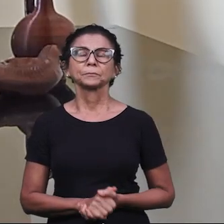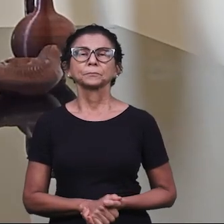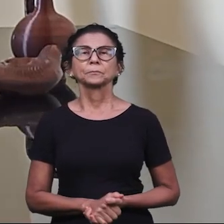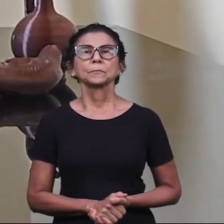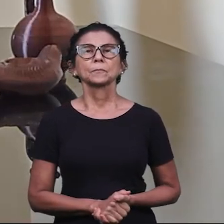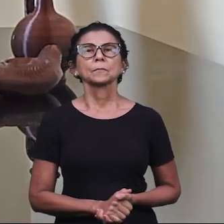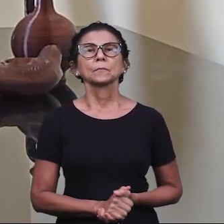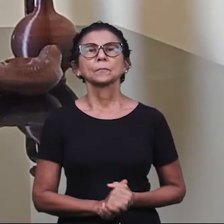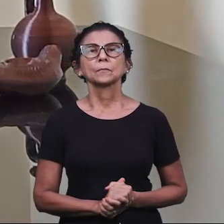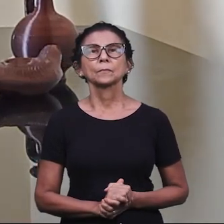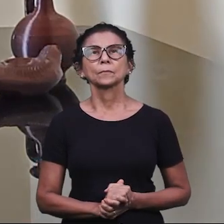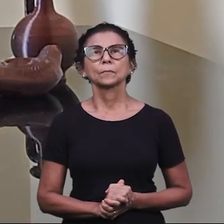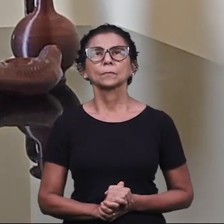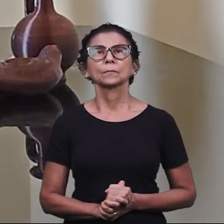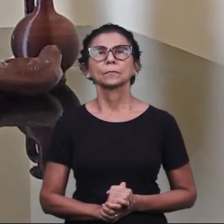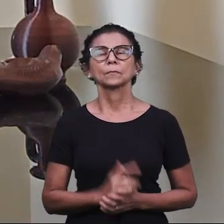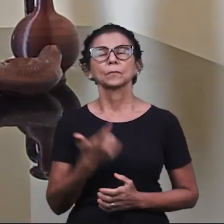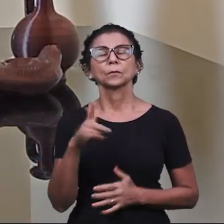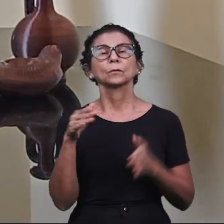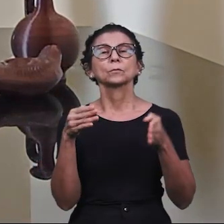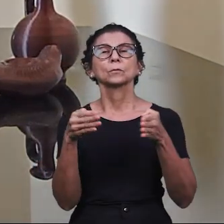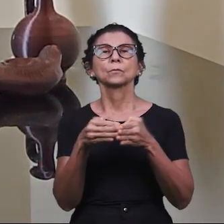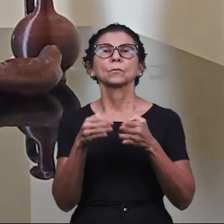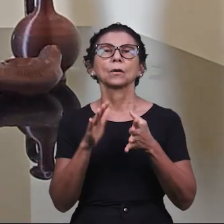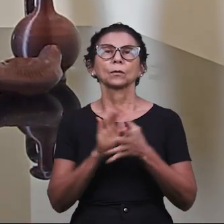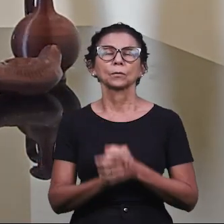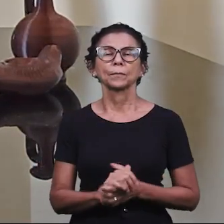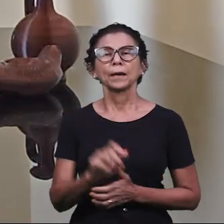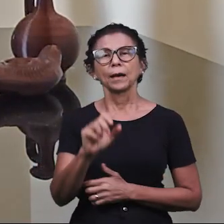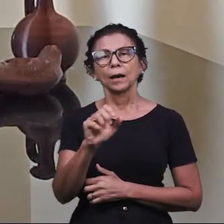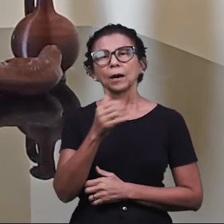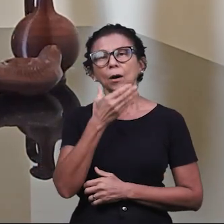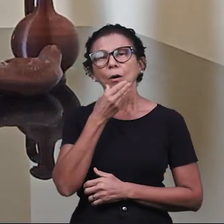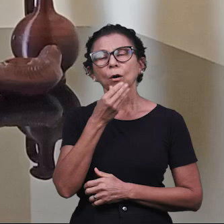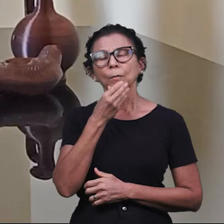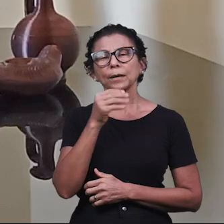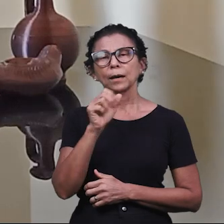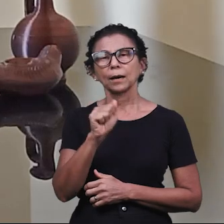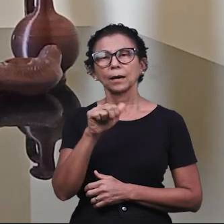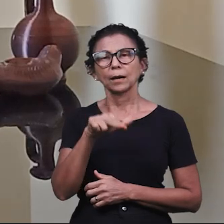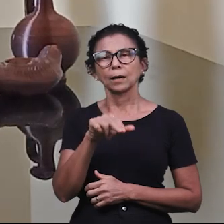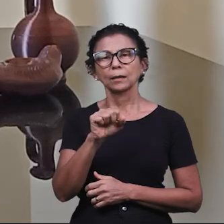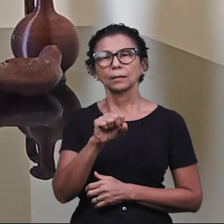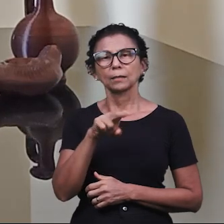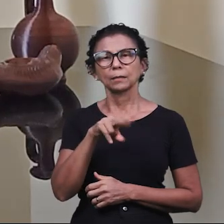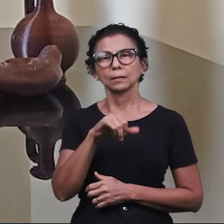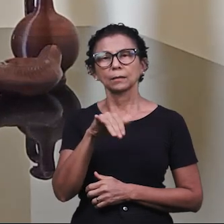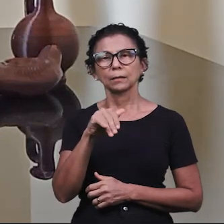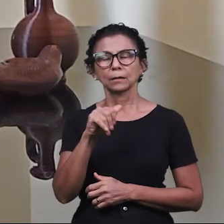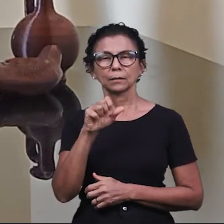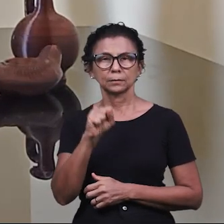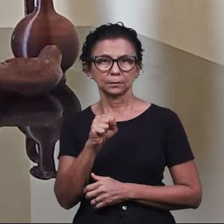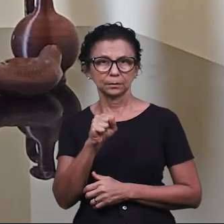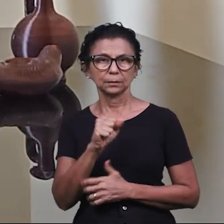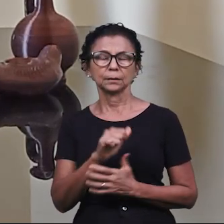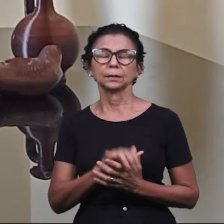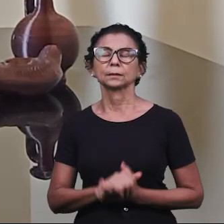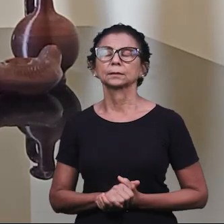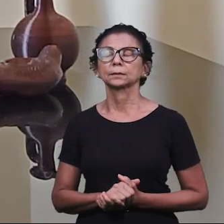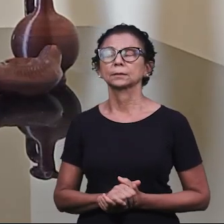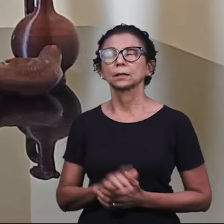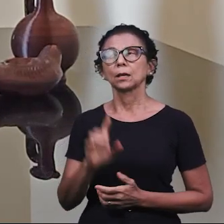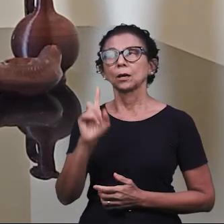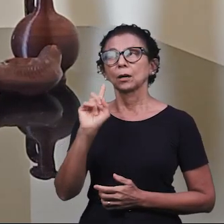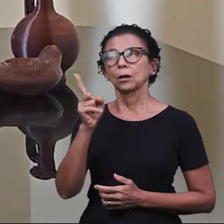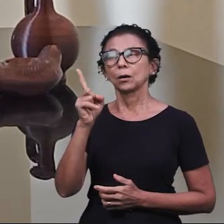focal. Qual é o outro ponto focal? Ananias. Ananias temeu, né, quando o Senhor falou para ele ir ao encontro